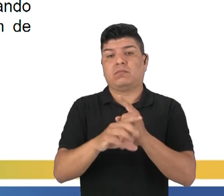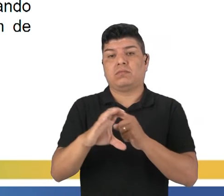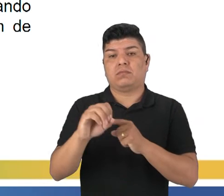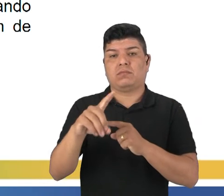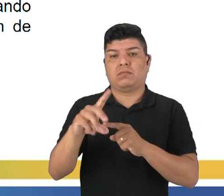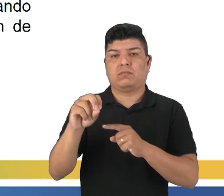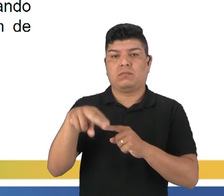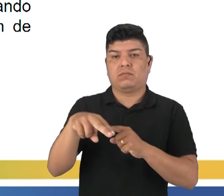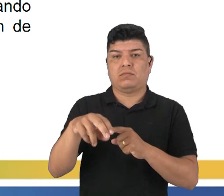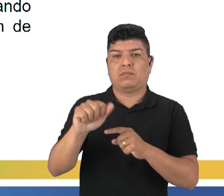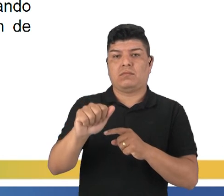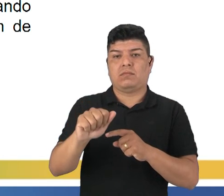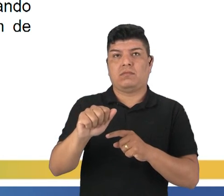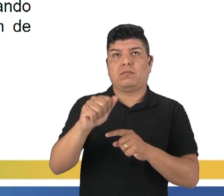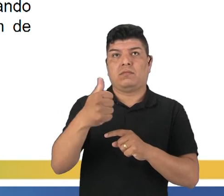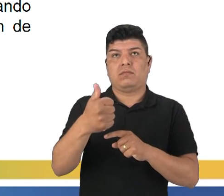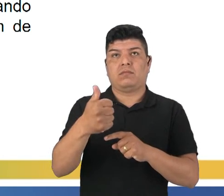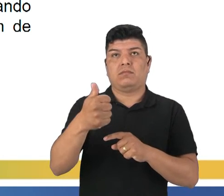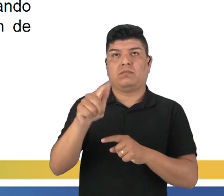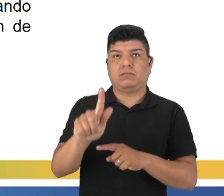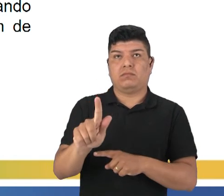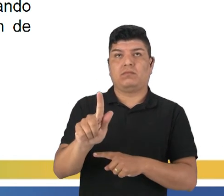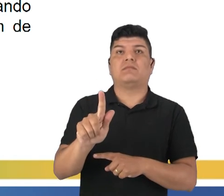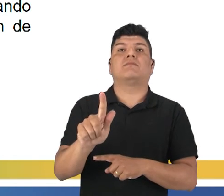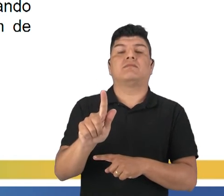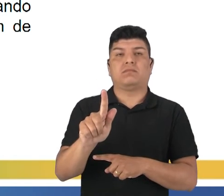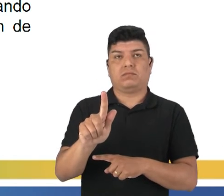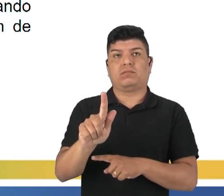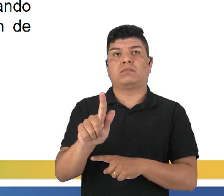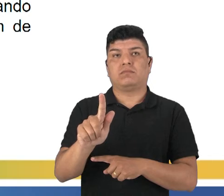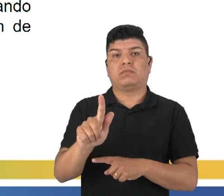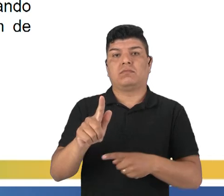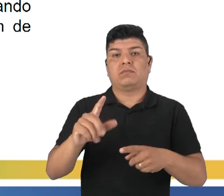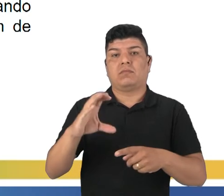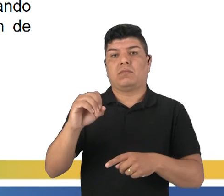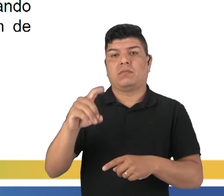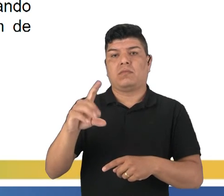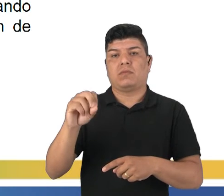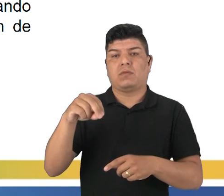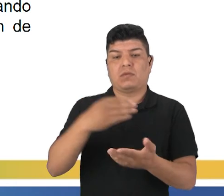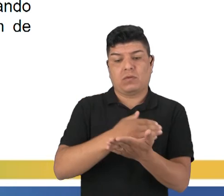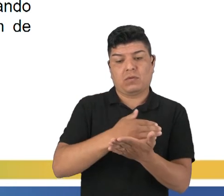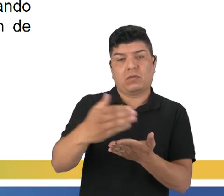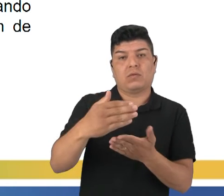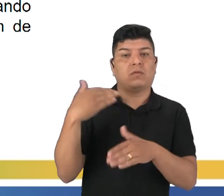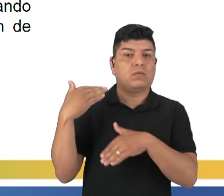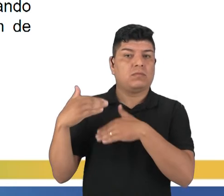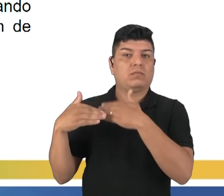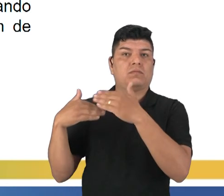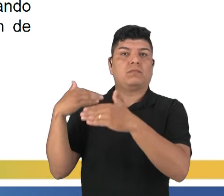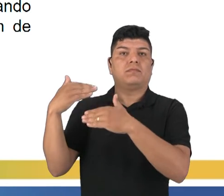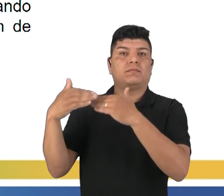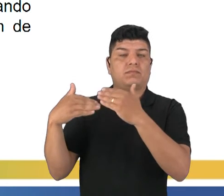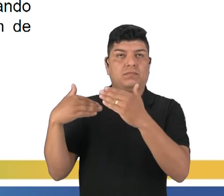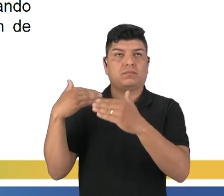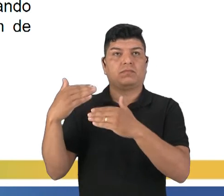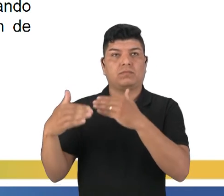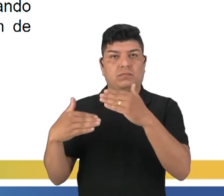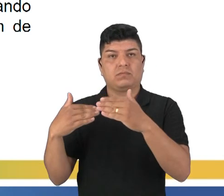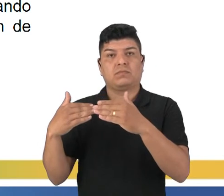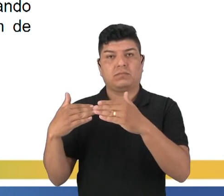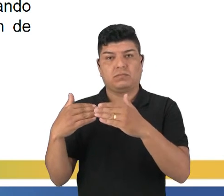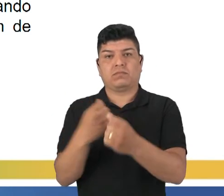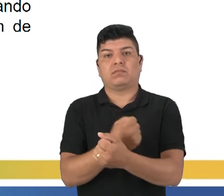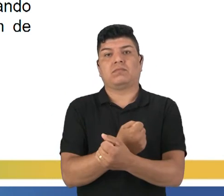códon AUG. Esse códon AUG é o códon que inicia o processo, né, de síntese